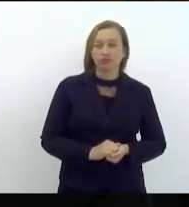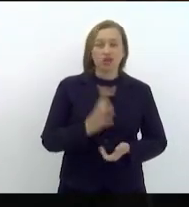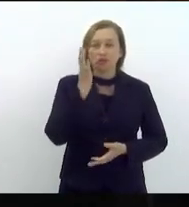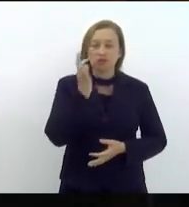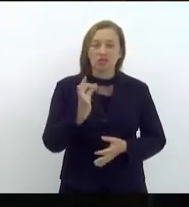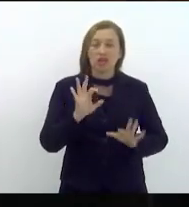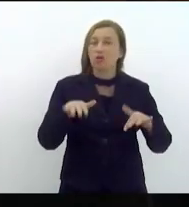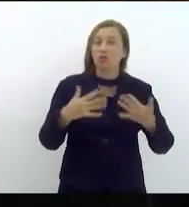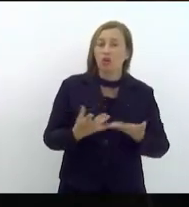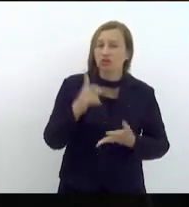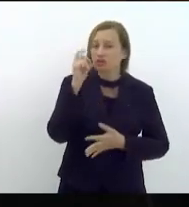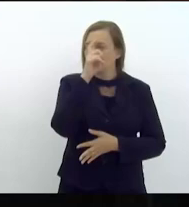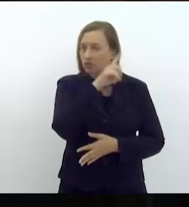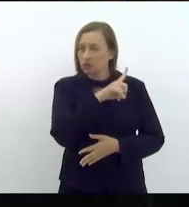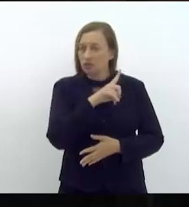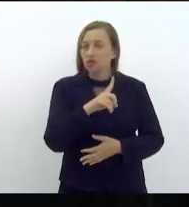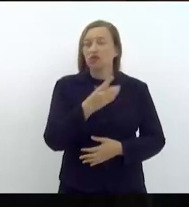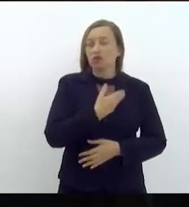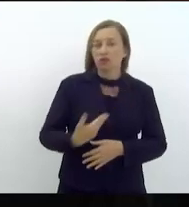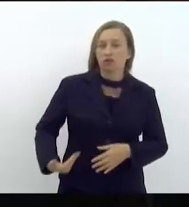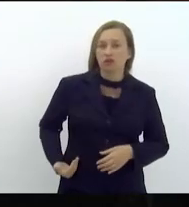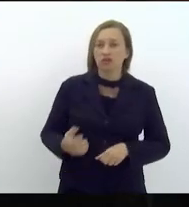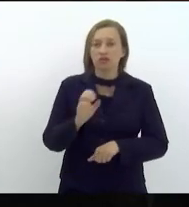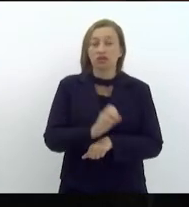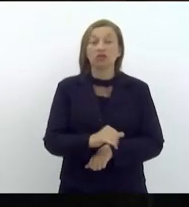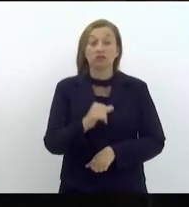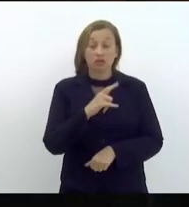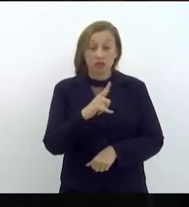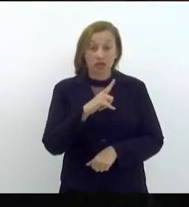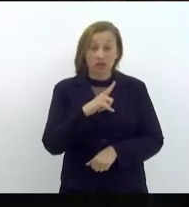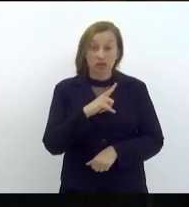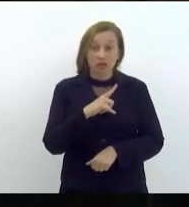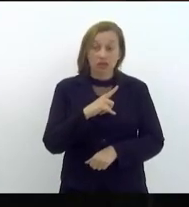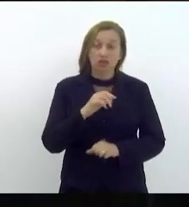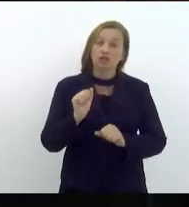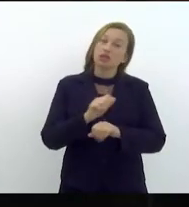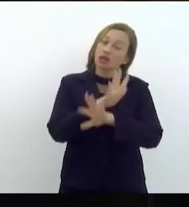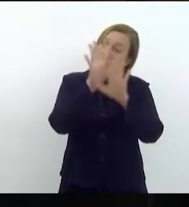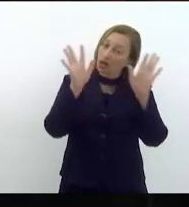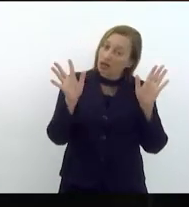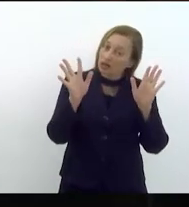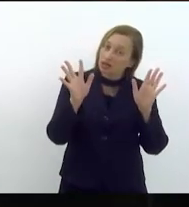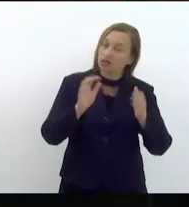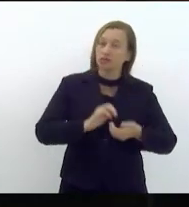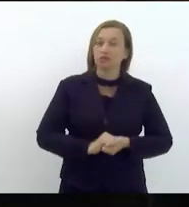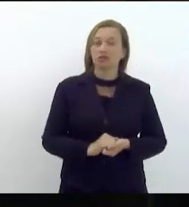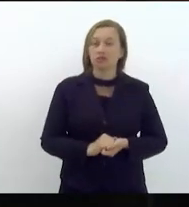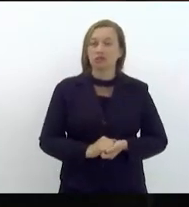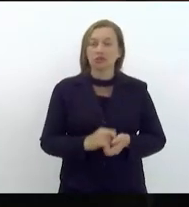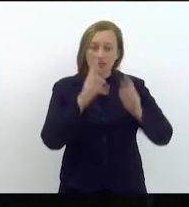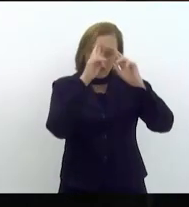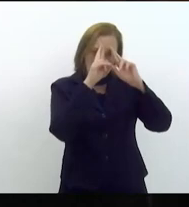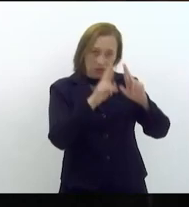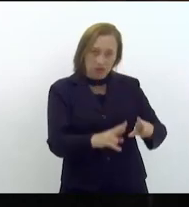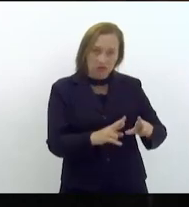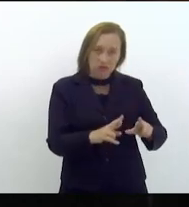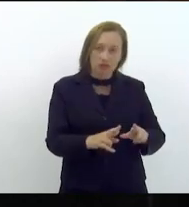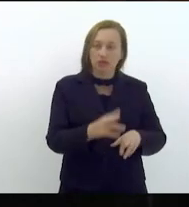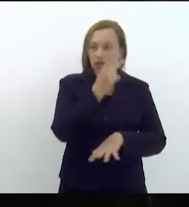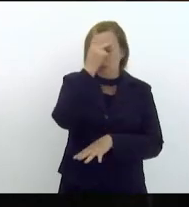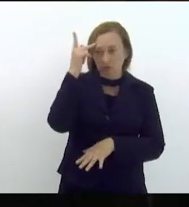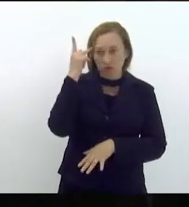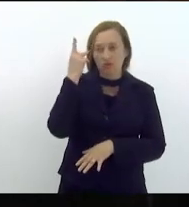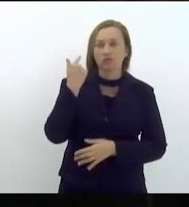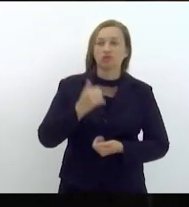é a dificuldade que o governo do estado tem em dar transparência em respeitar essas pessoas